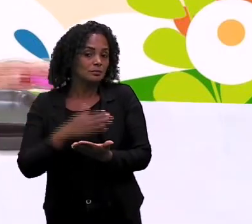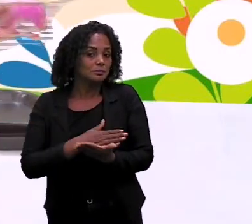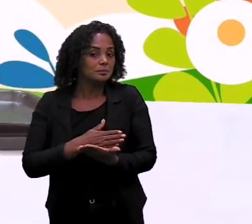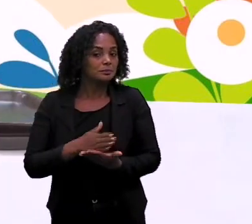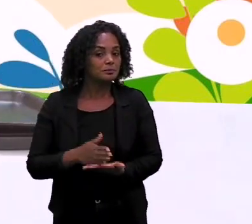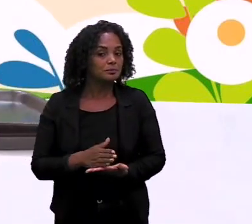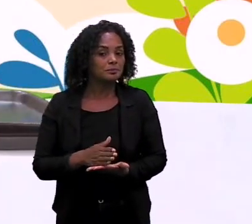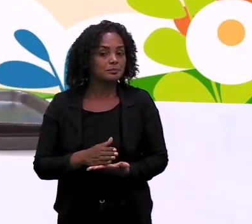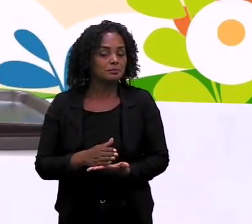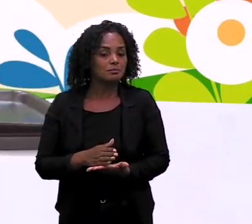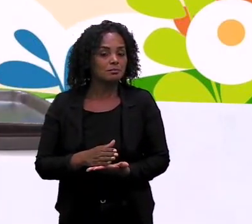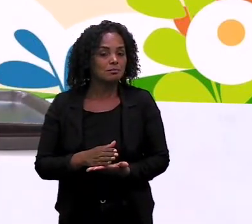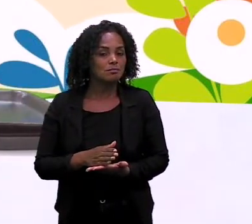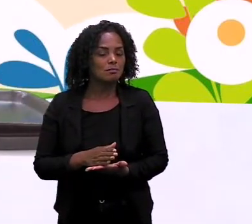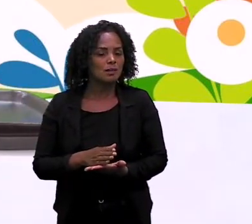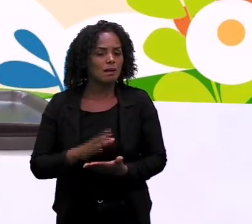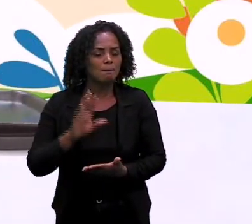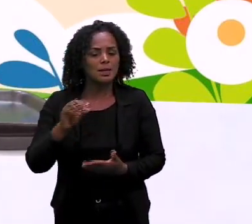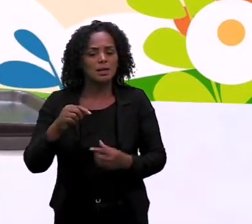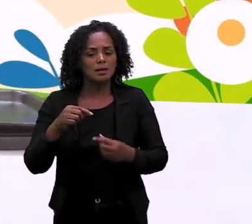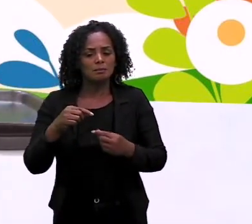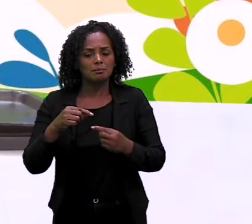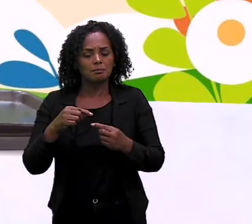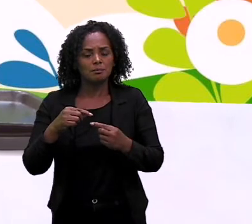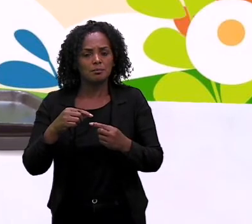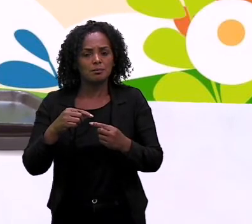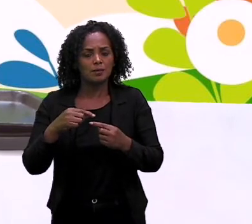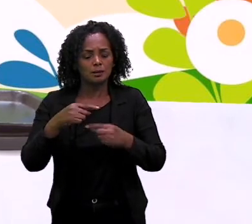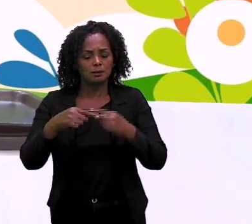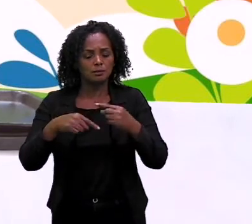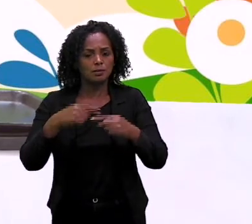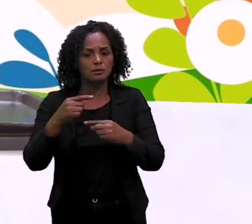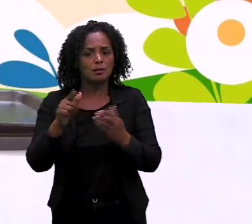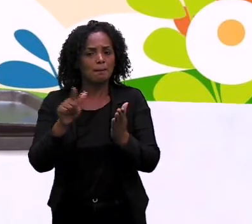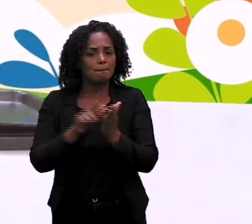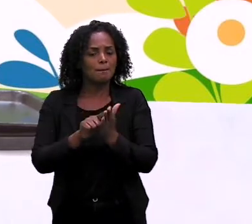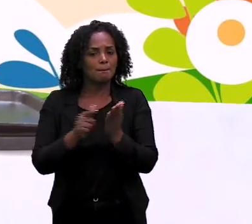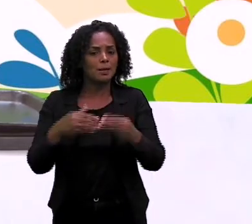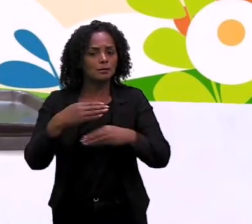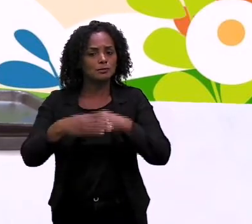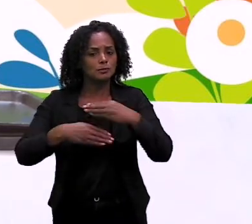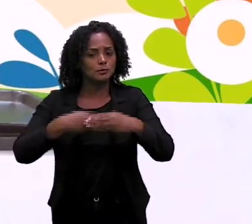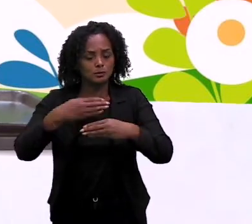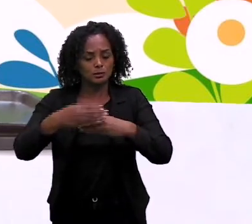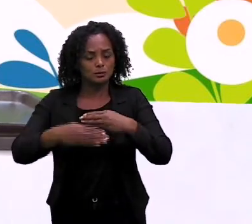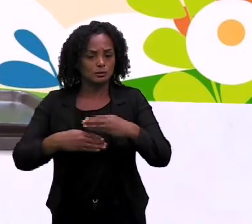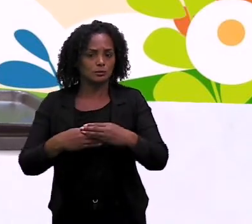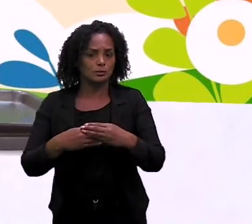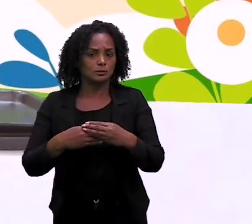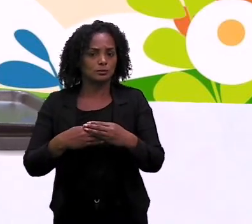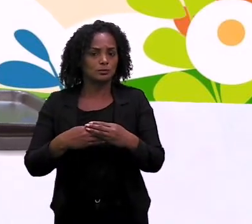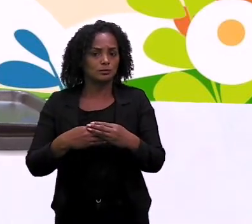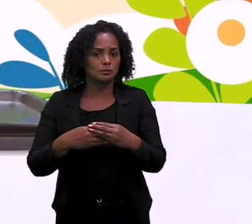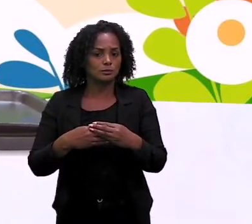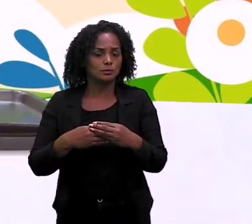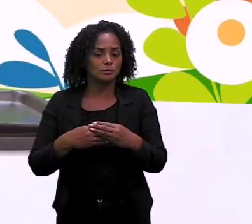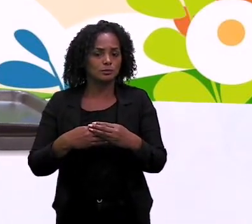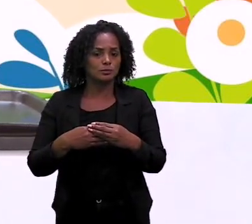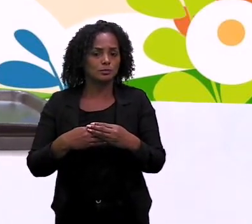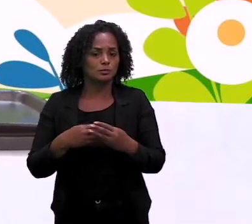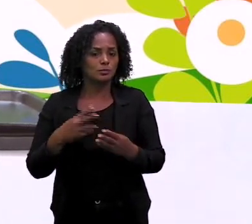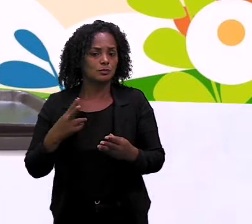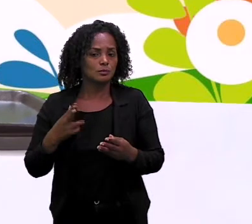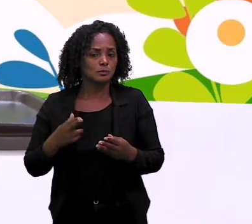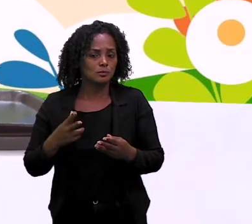Vamos pegar o rolinho de papel higiênico e vamos cortá-lo assim, ó, as pontinhas assim, ó.